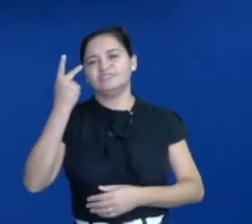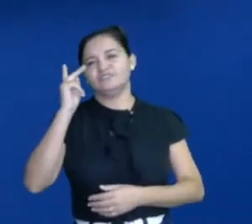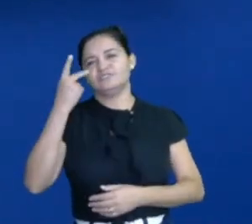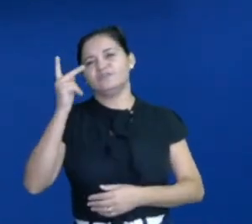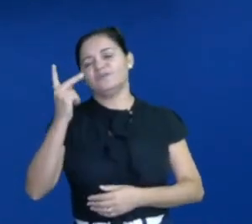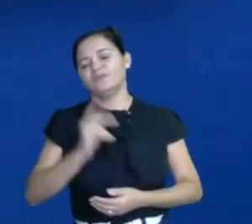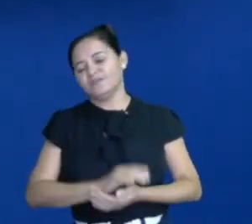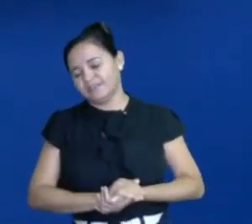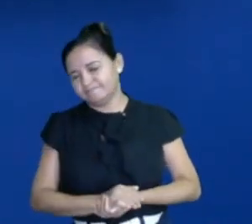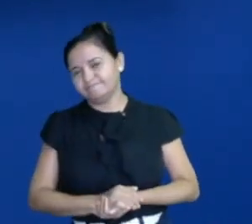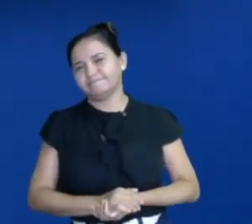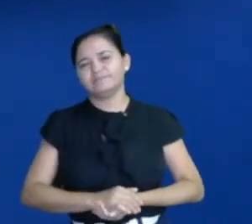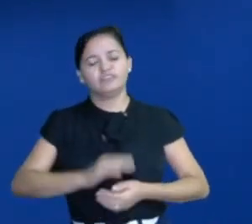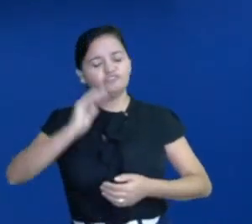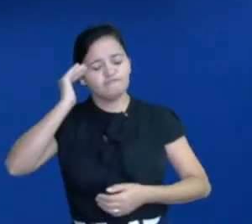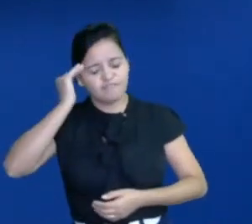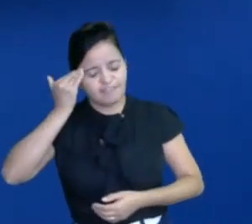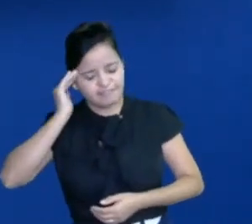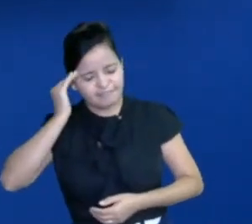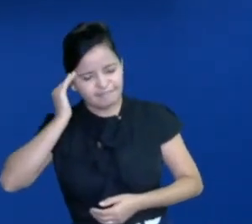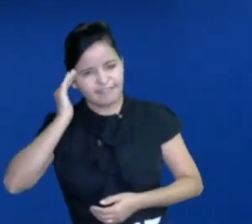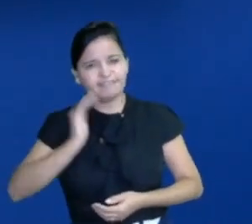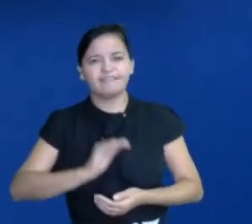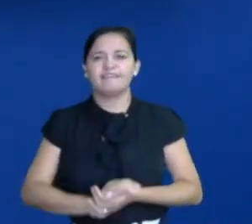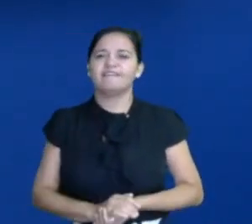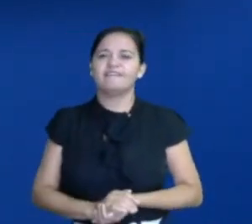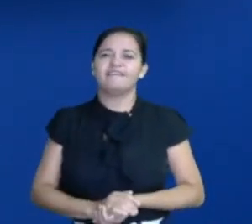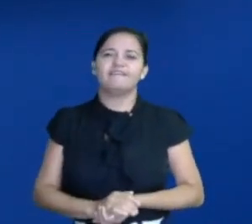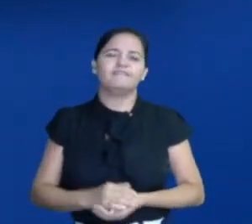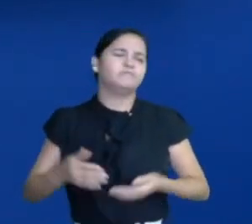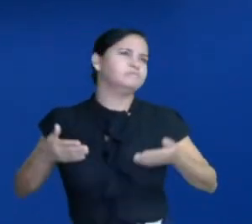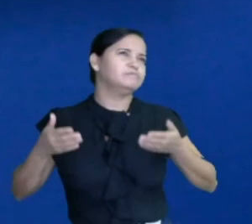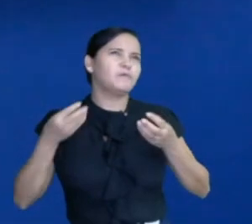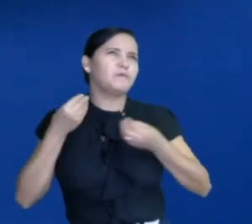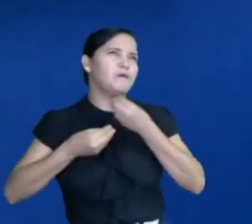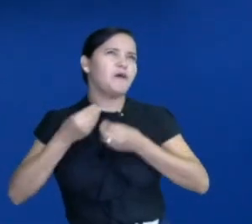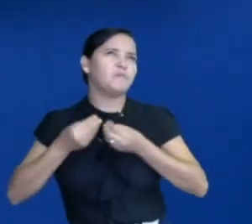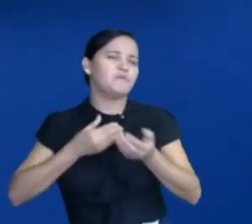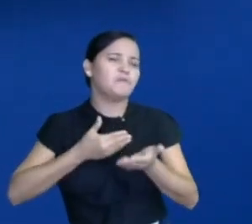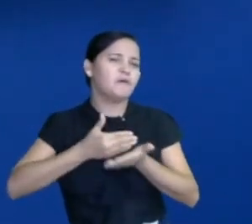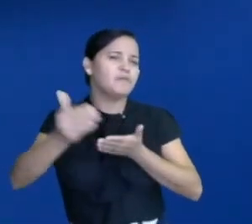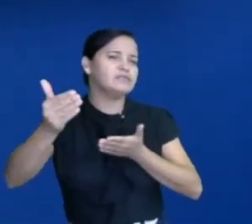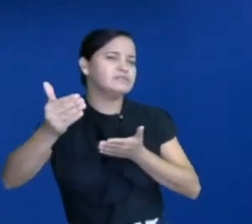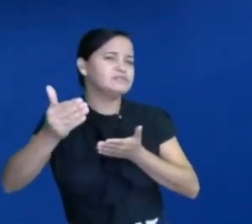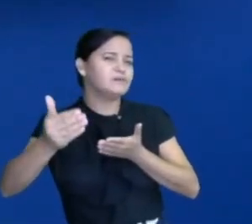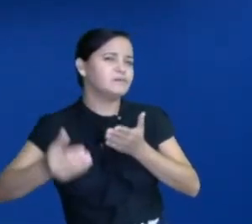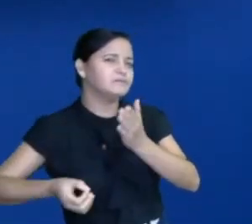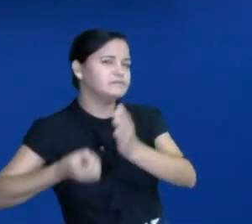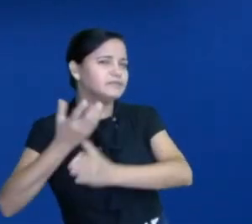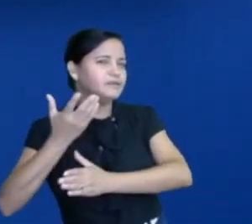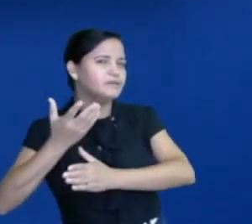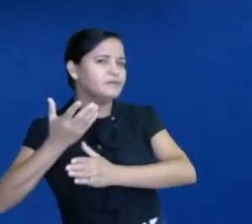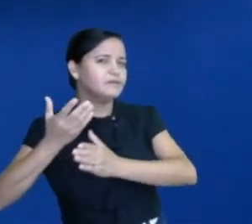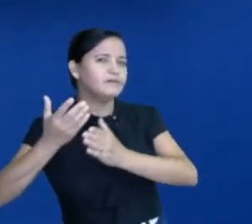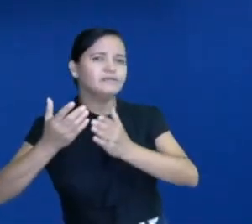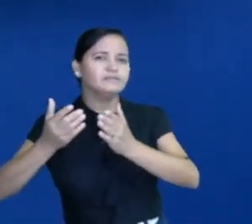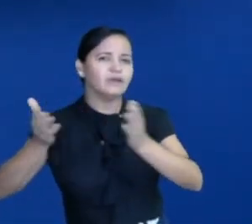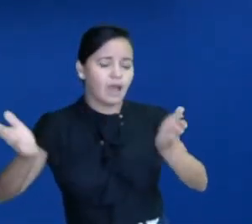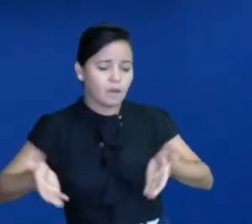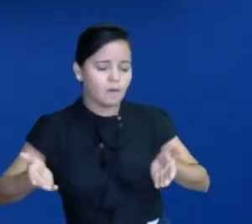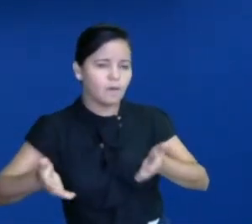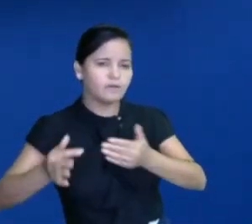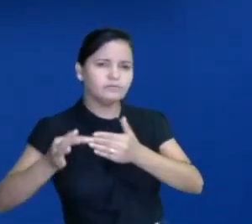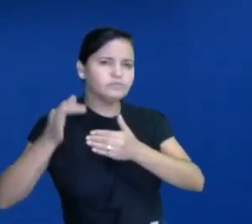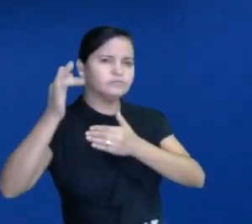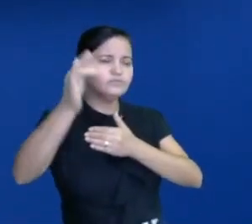história a gente vai compreender de onde viemos, o que somos e para onde estamos